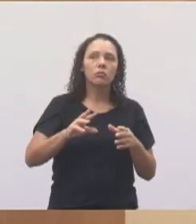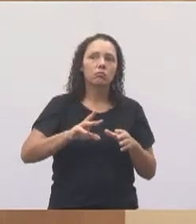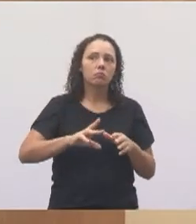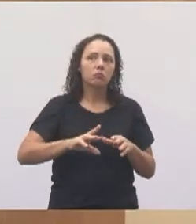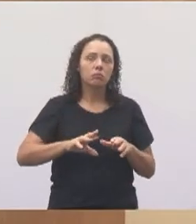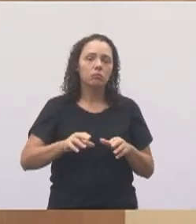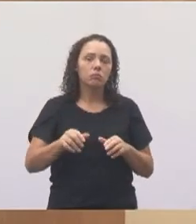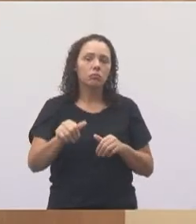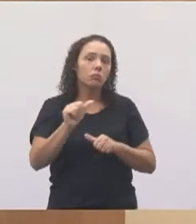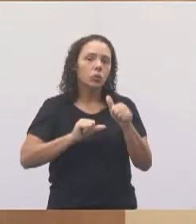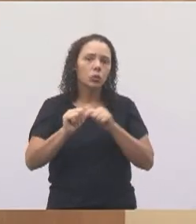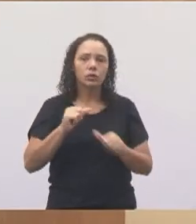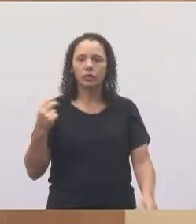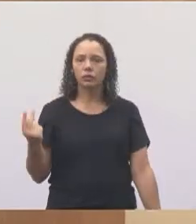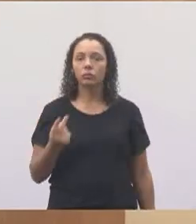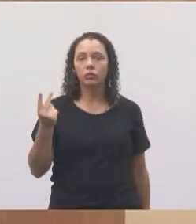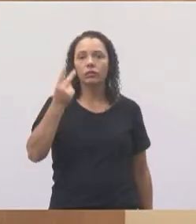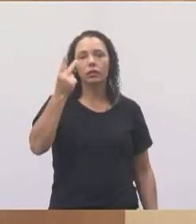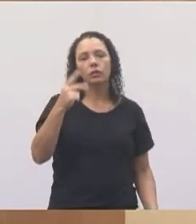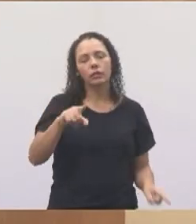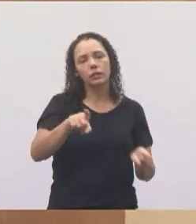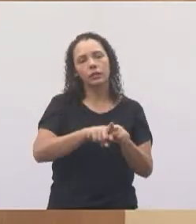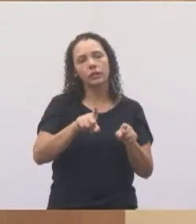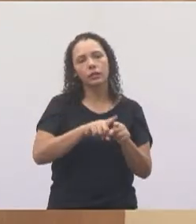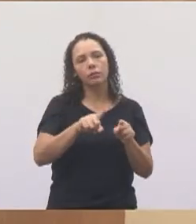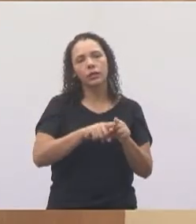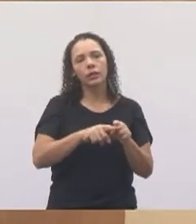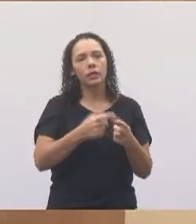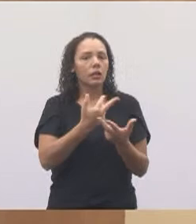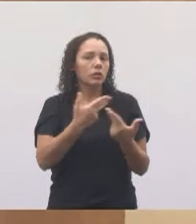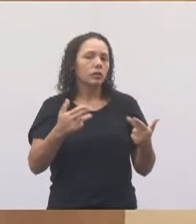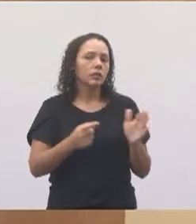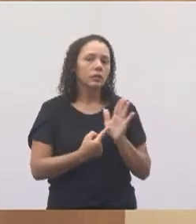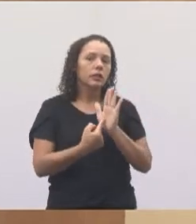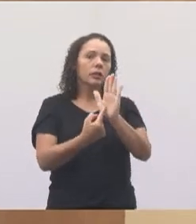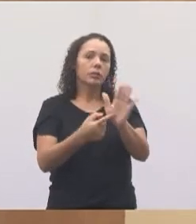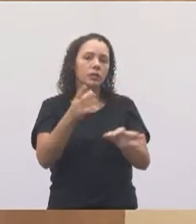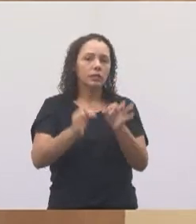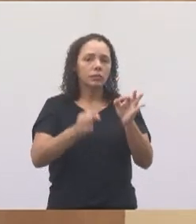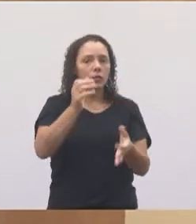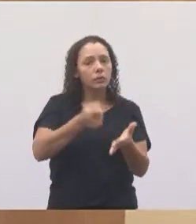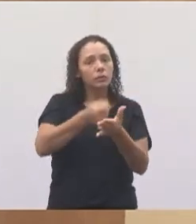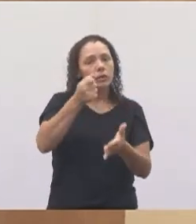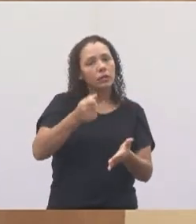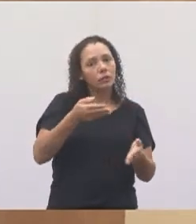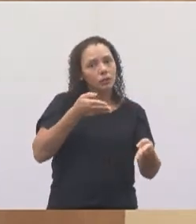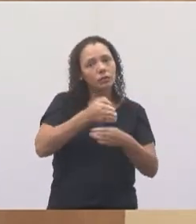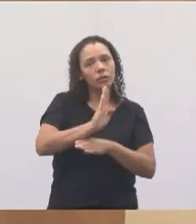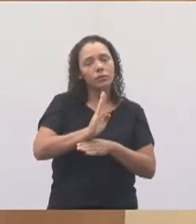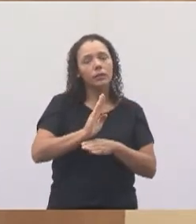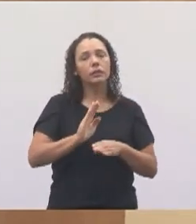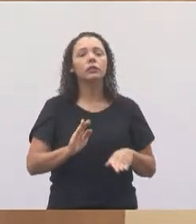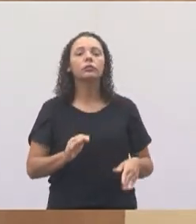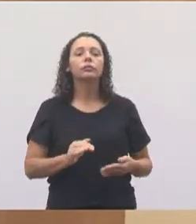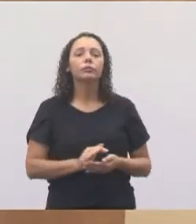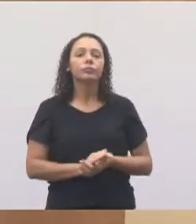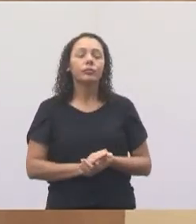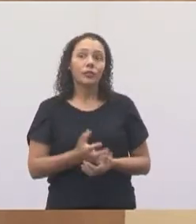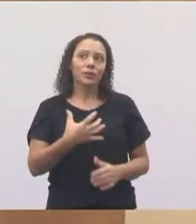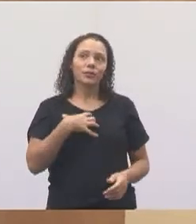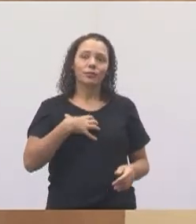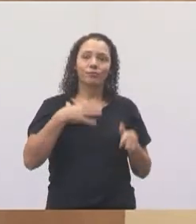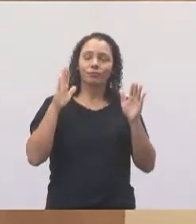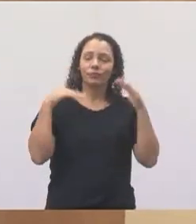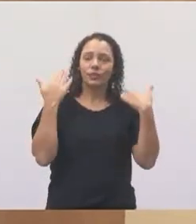também o que eles apresentaram para o tribunal e que foi aprovado. Então, isso só tenho